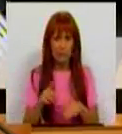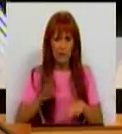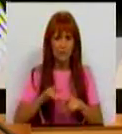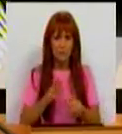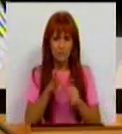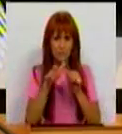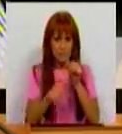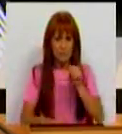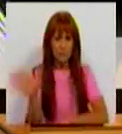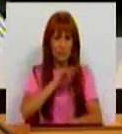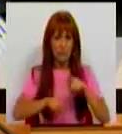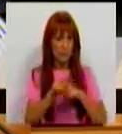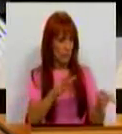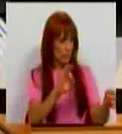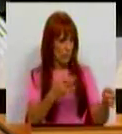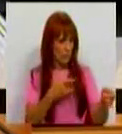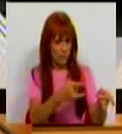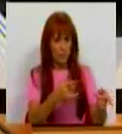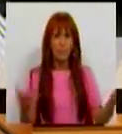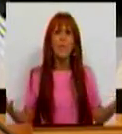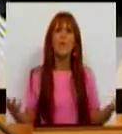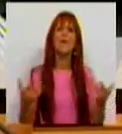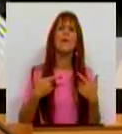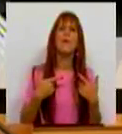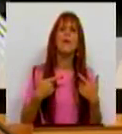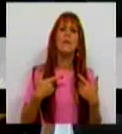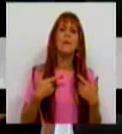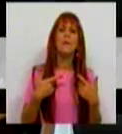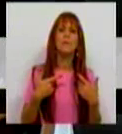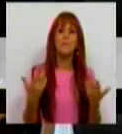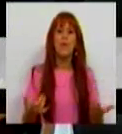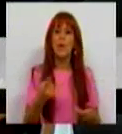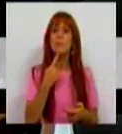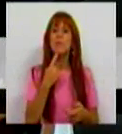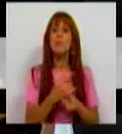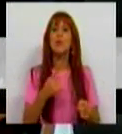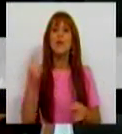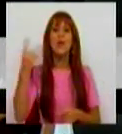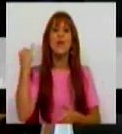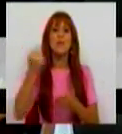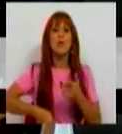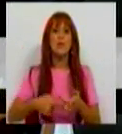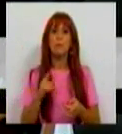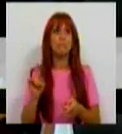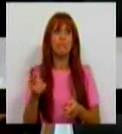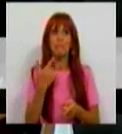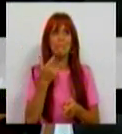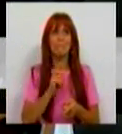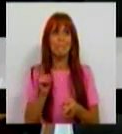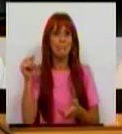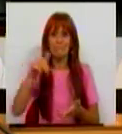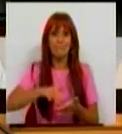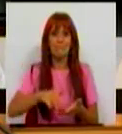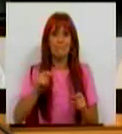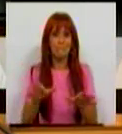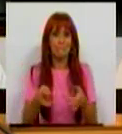relativamente à intervenção do Sr. Deputado Cristóvão Crespo. E, portanto, agora percebo porque é que a autoridade tributária não poderia vir aqui,